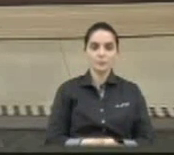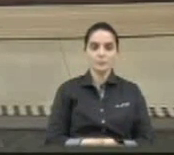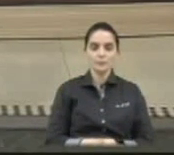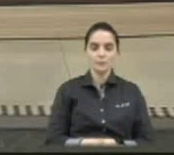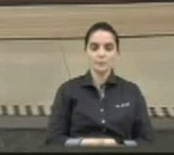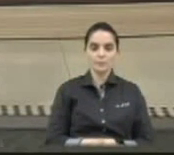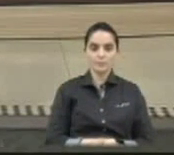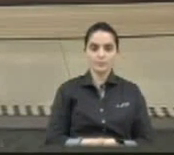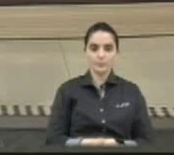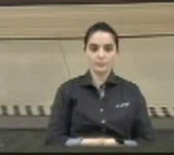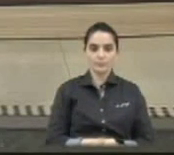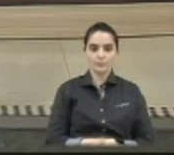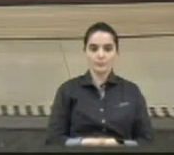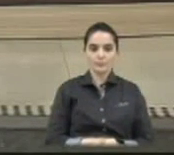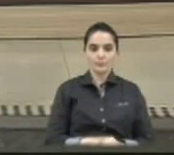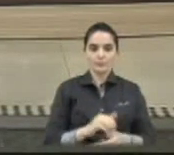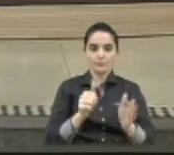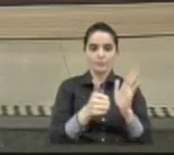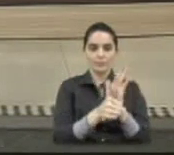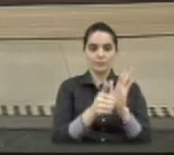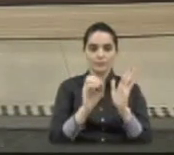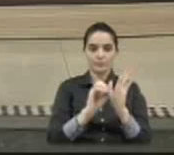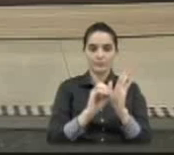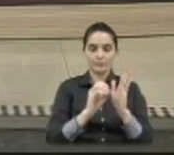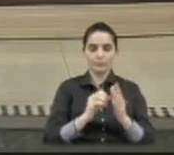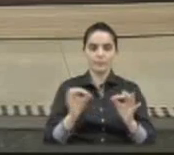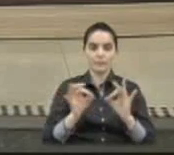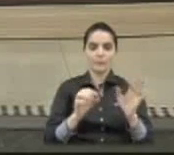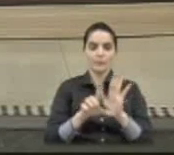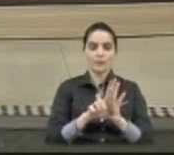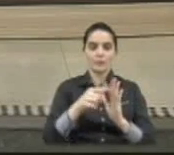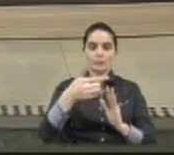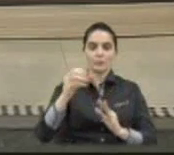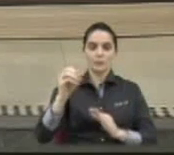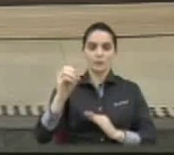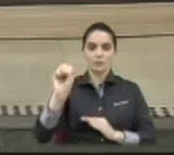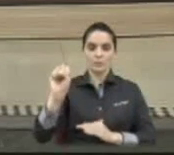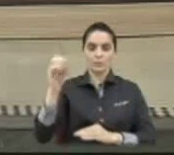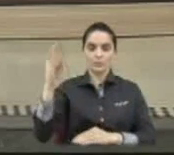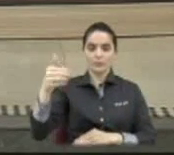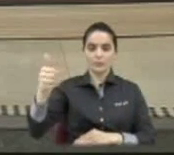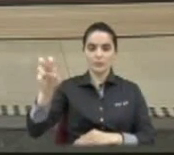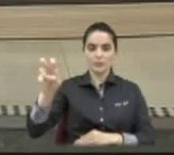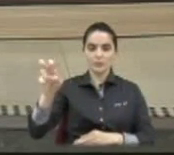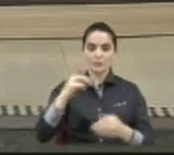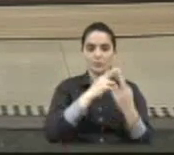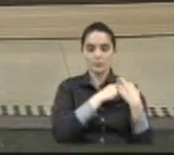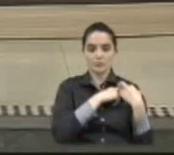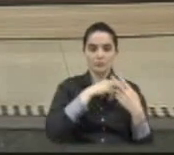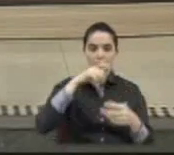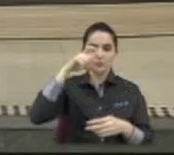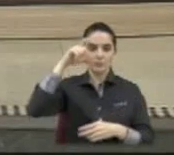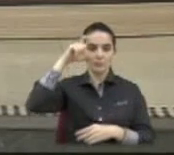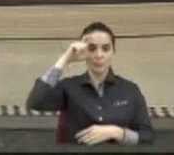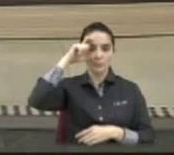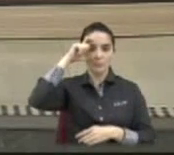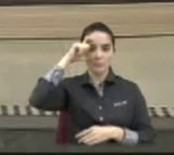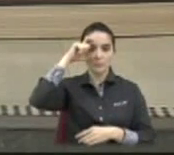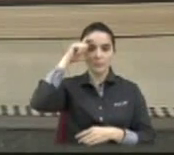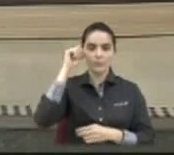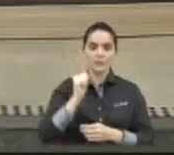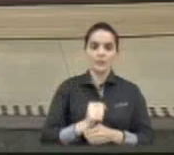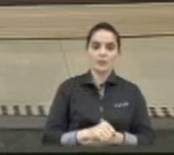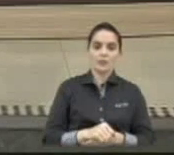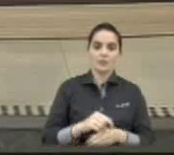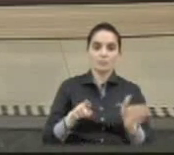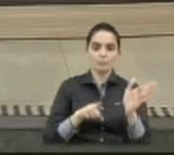vereadores presentes no plenário. Item décimo da pauta, projeto de lei número 208/2015, de autoria do nobre vereador